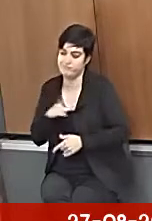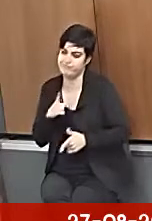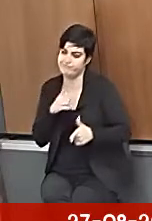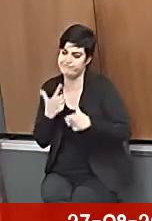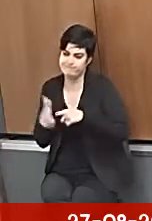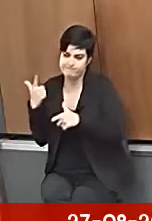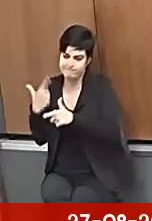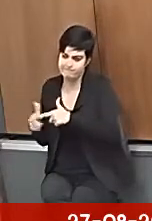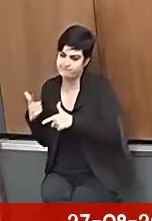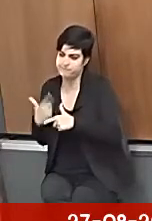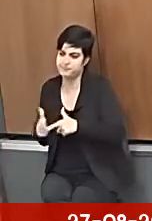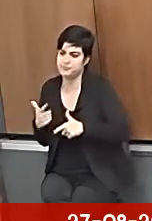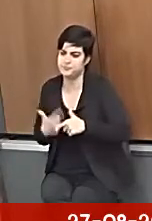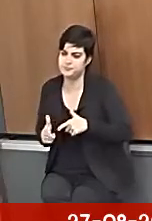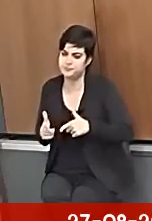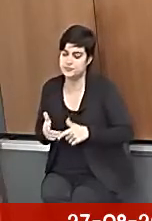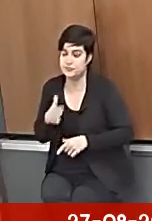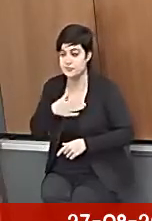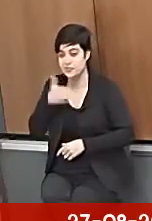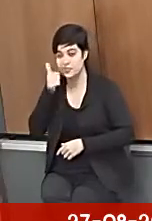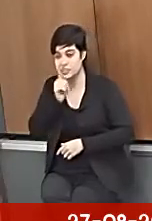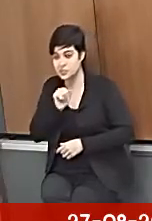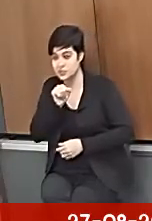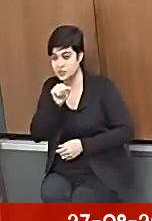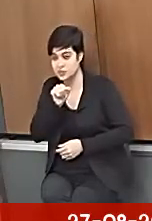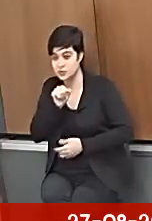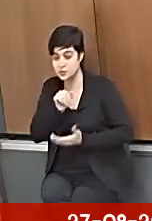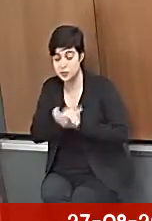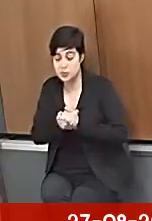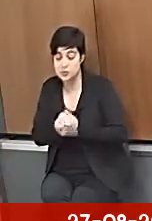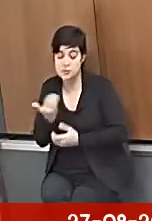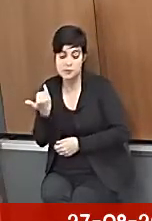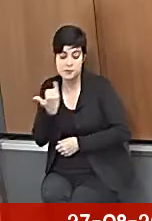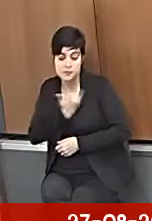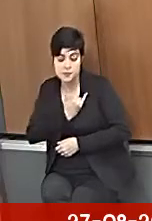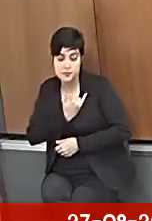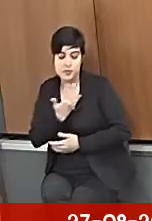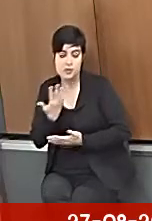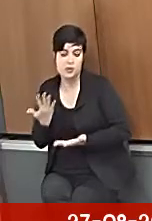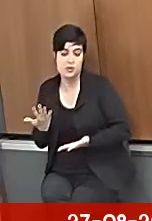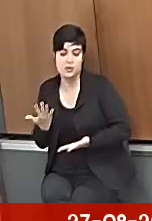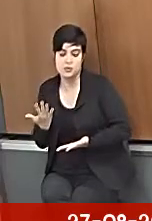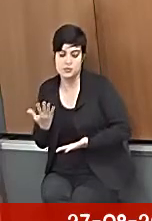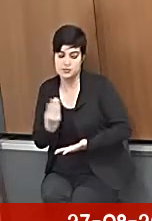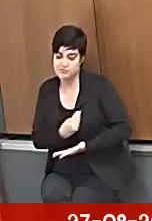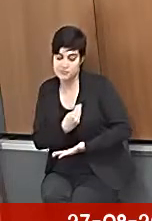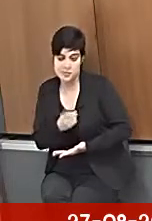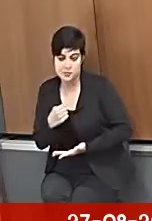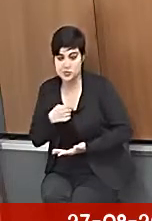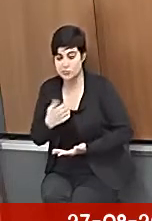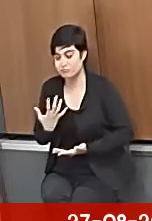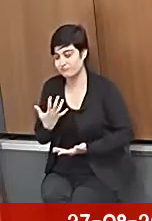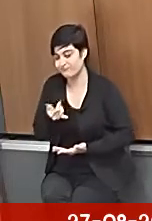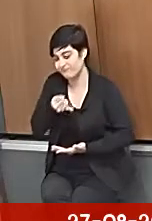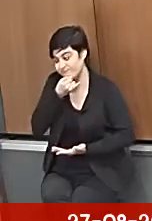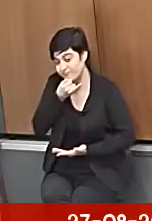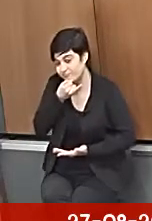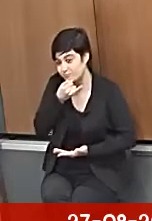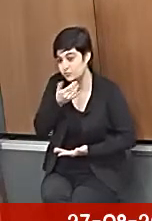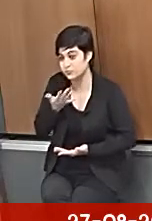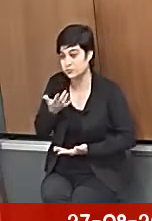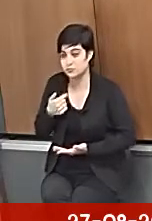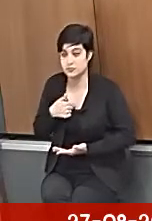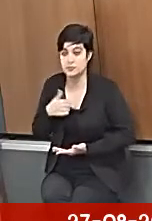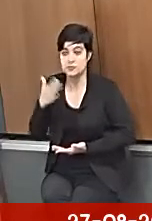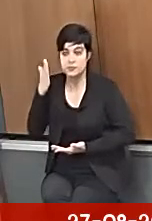aborrece a minha esposa falou o anel é de fila hoje brilha tanto que eu que fico como ela fosse eu